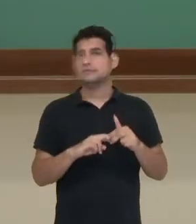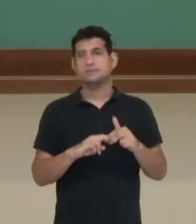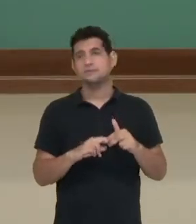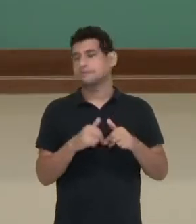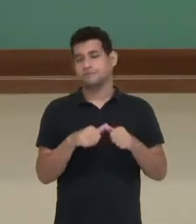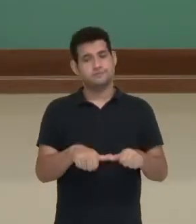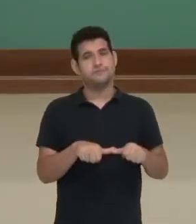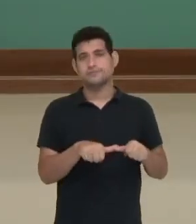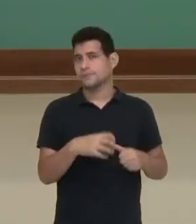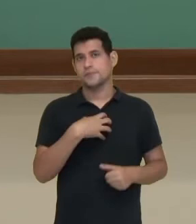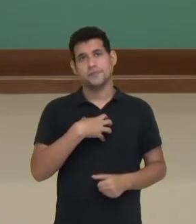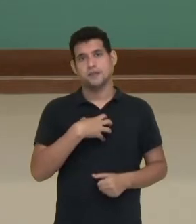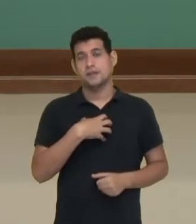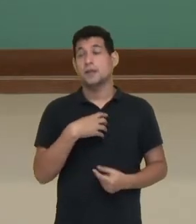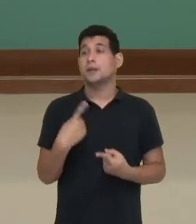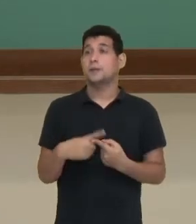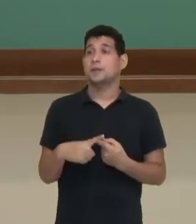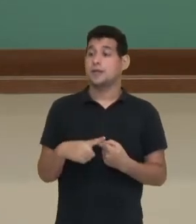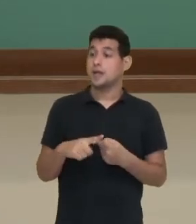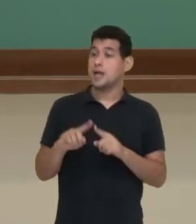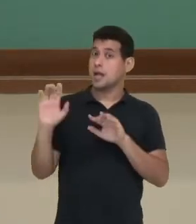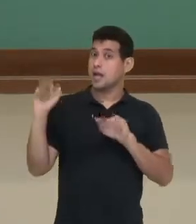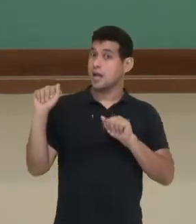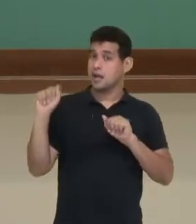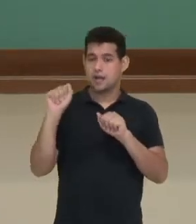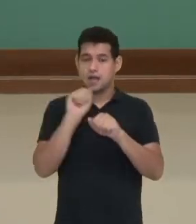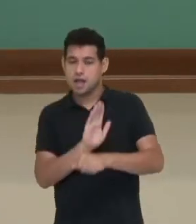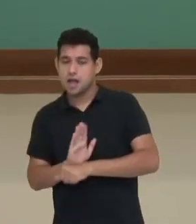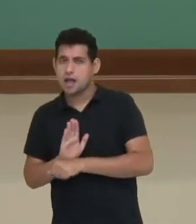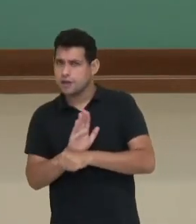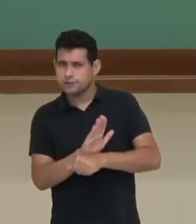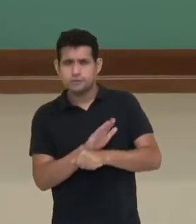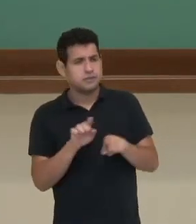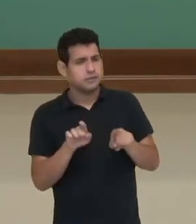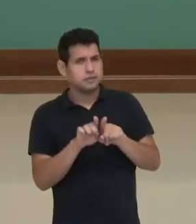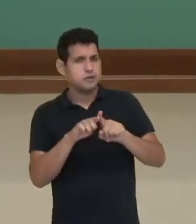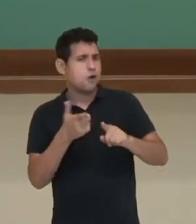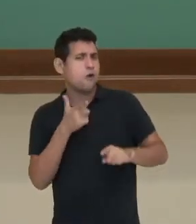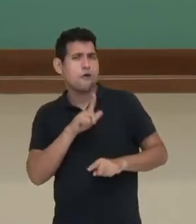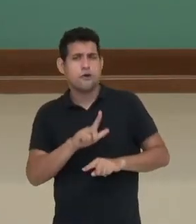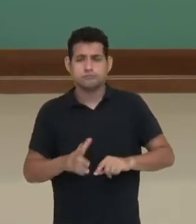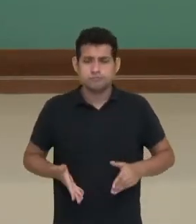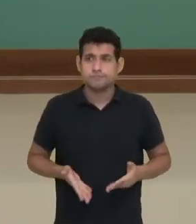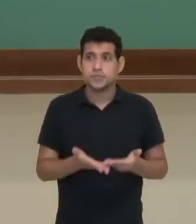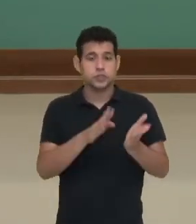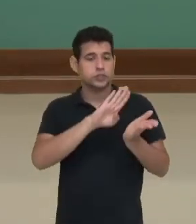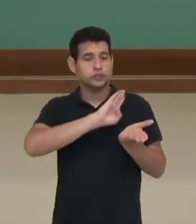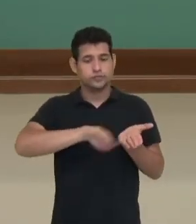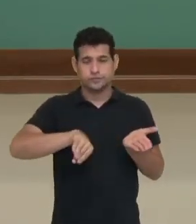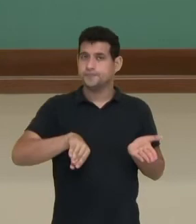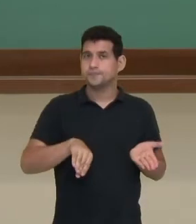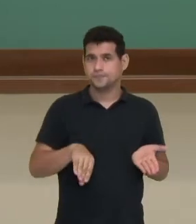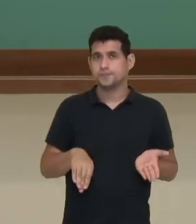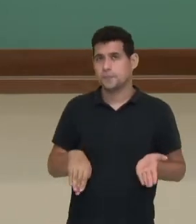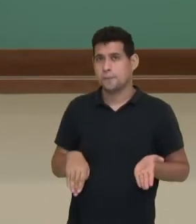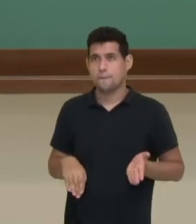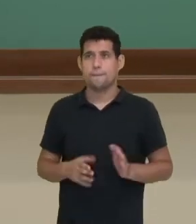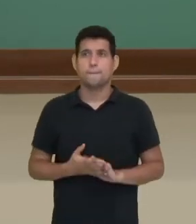na Bahia, porque a Espanha ajuda essa resistência e consegue expulsá-los dali,